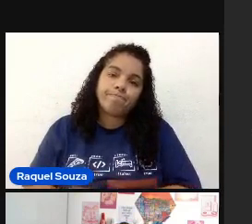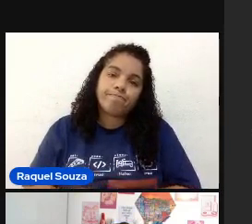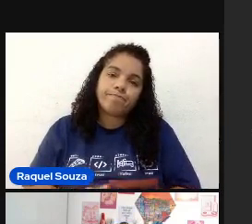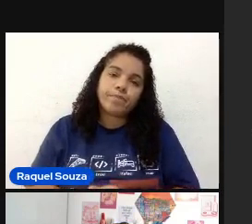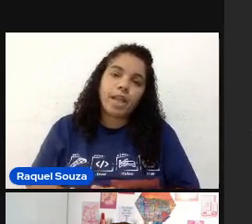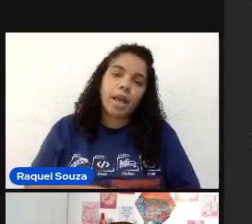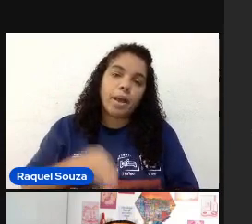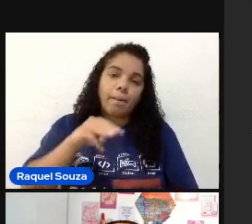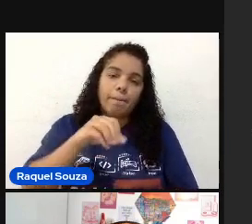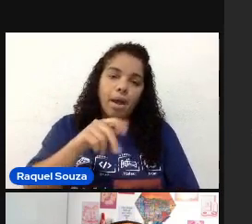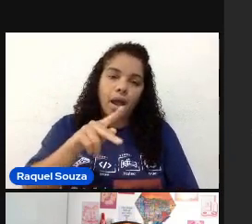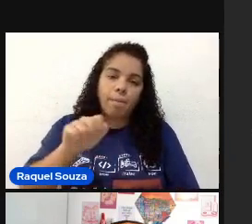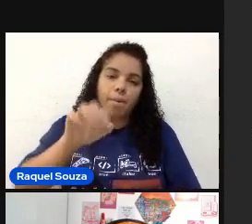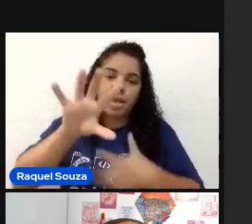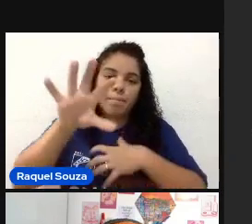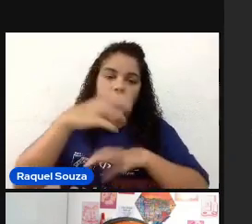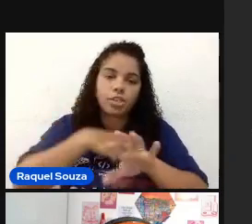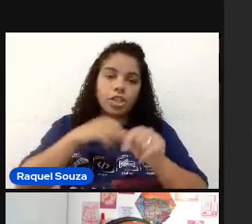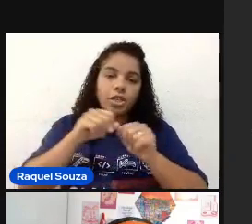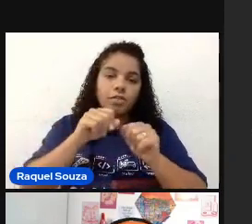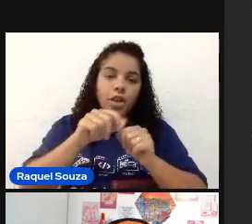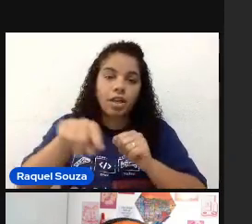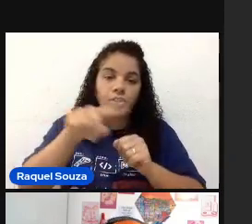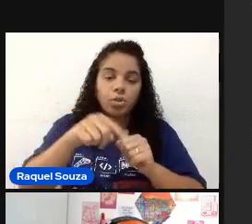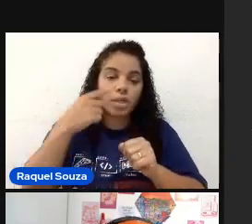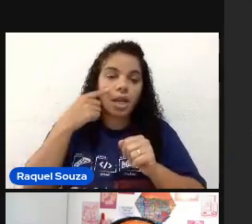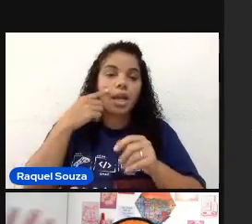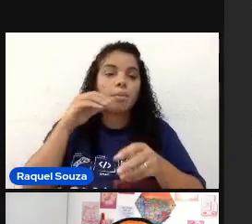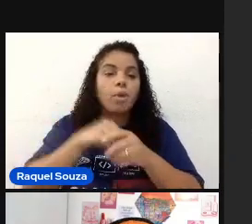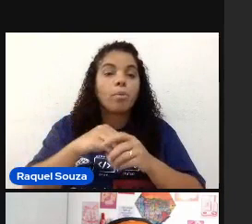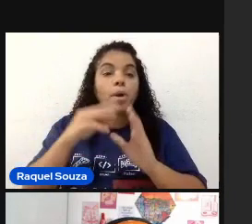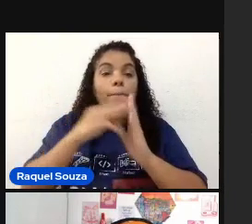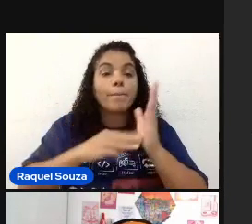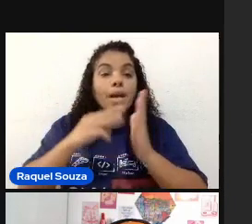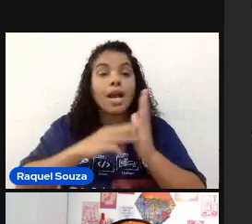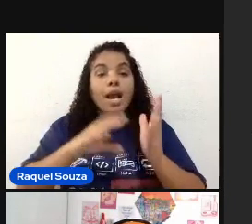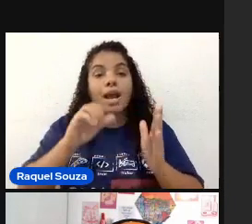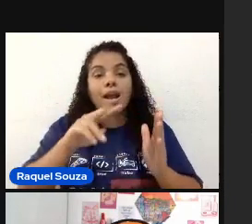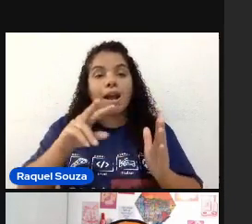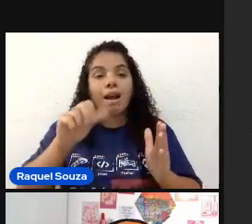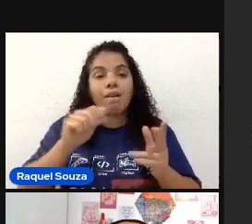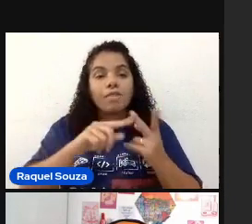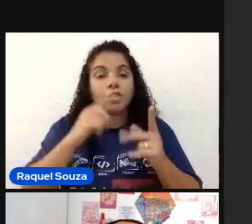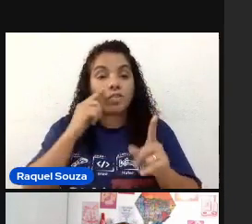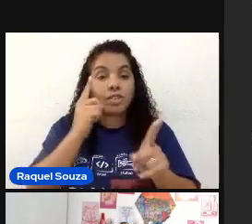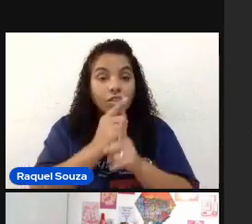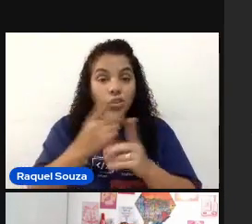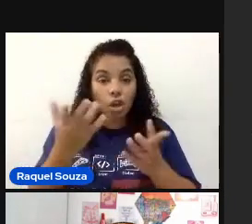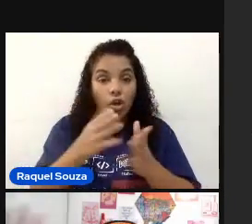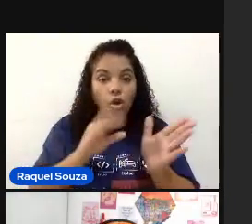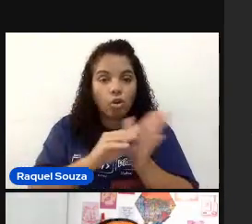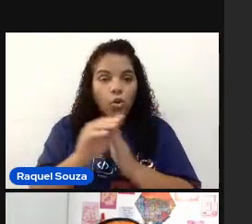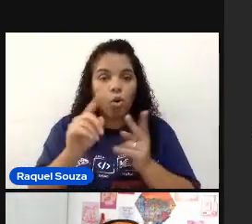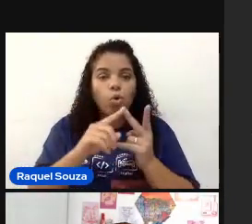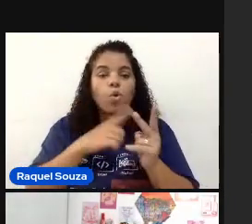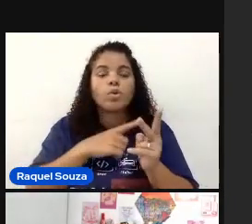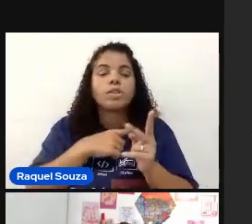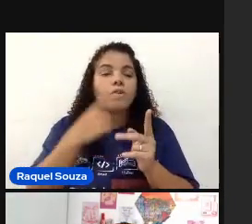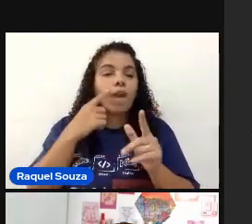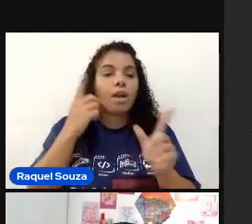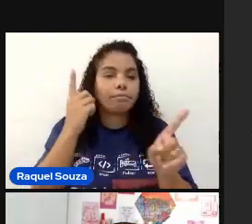ele faz assim, ele faz parte do metodologia Canva para negócio. Então, se você jogar no Google agora, mapa de empatia, você vai